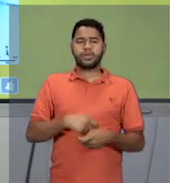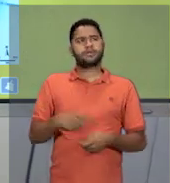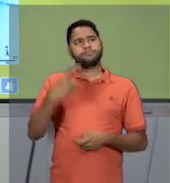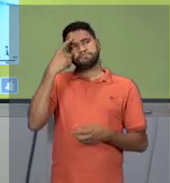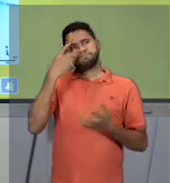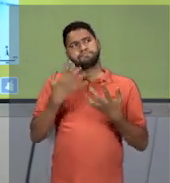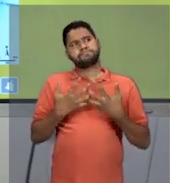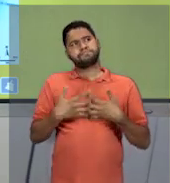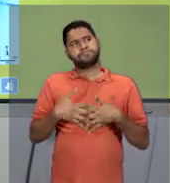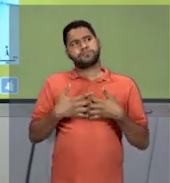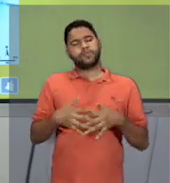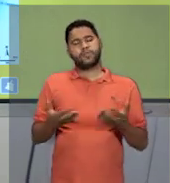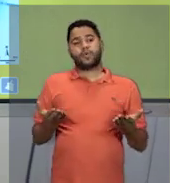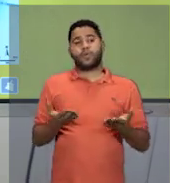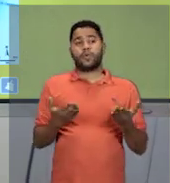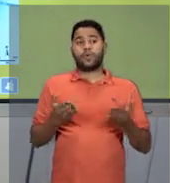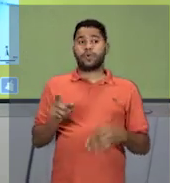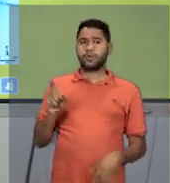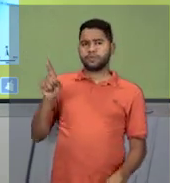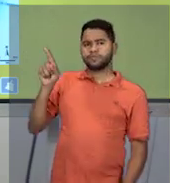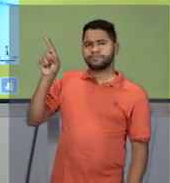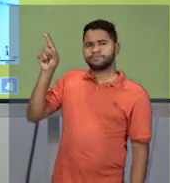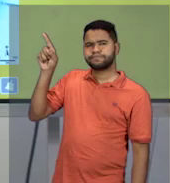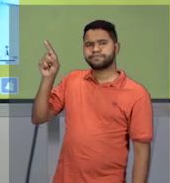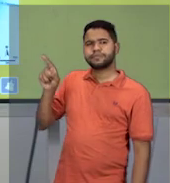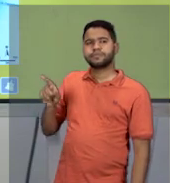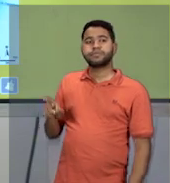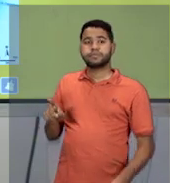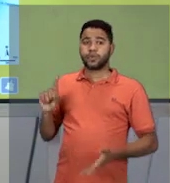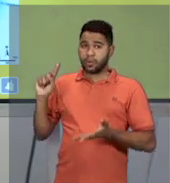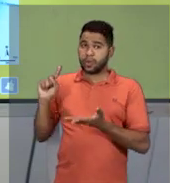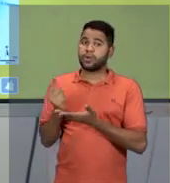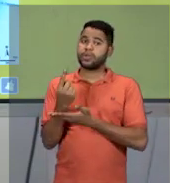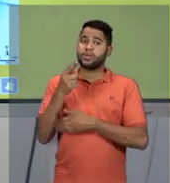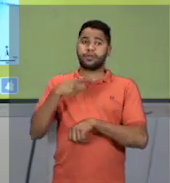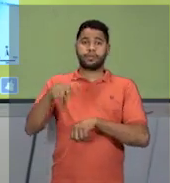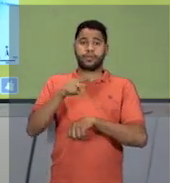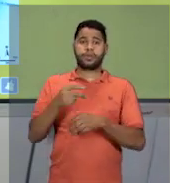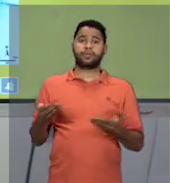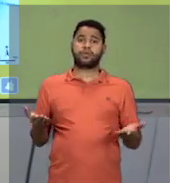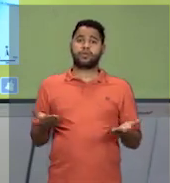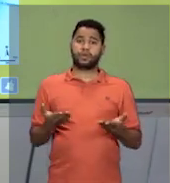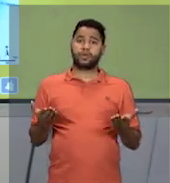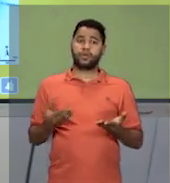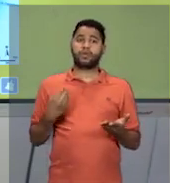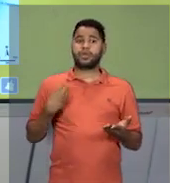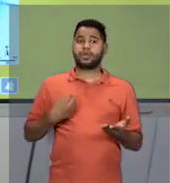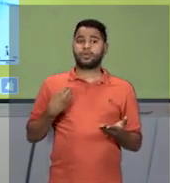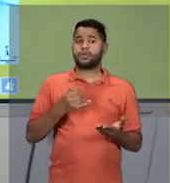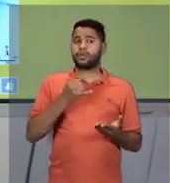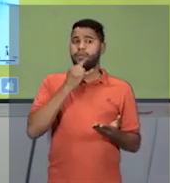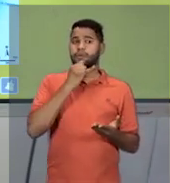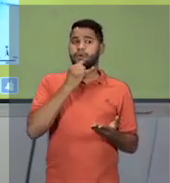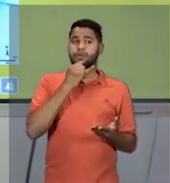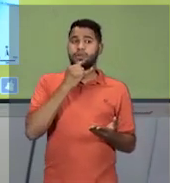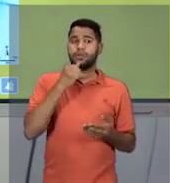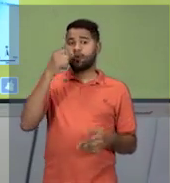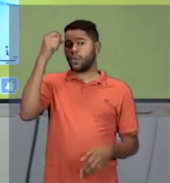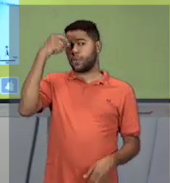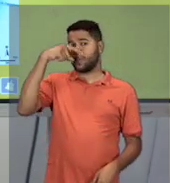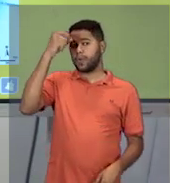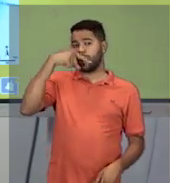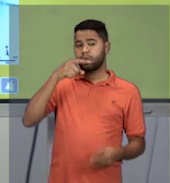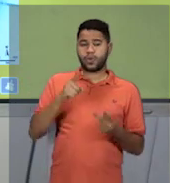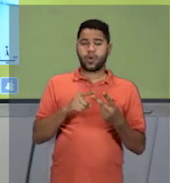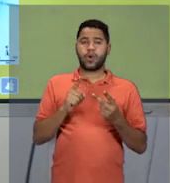pensar hoje, muitas dessas capitanias deram origem aos países que existem hoje. Então, por exemplo, o Peru,